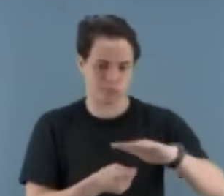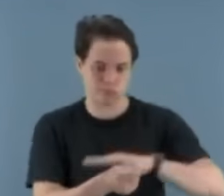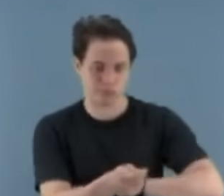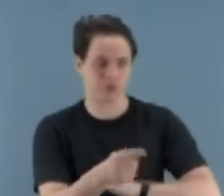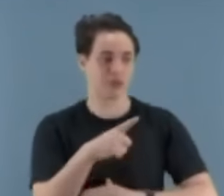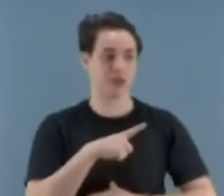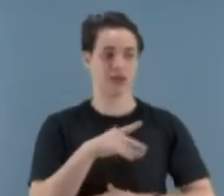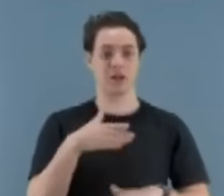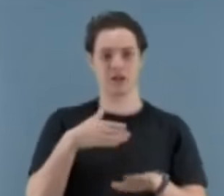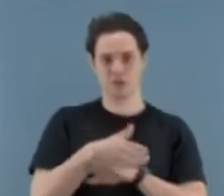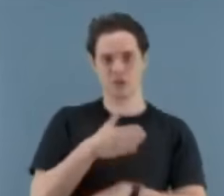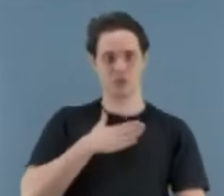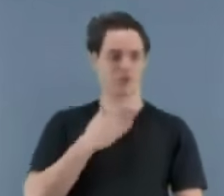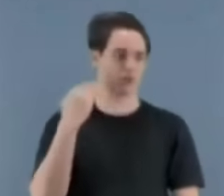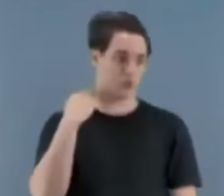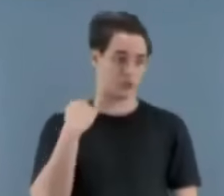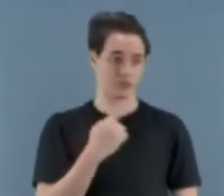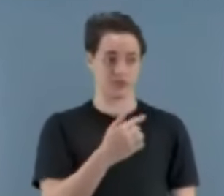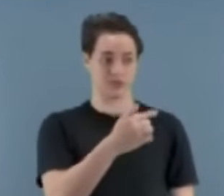na minha conta.